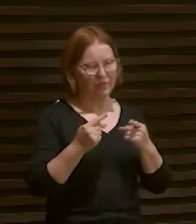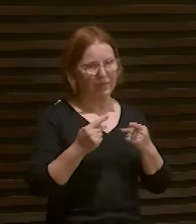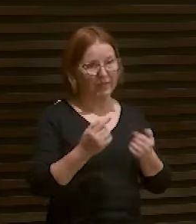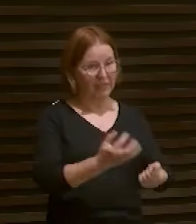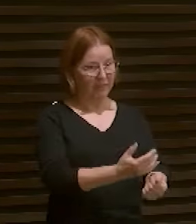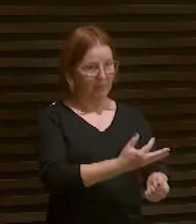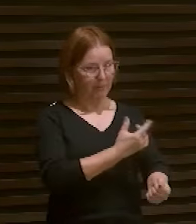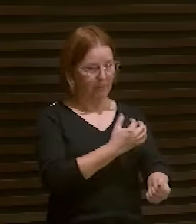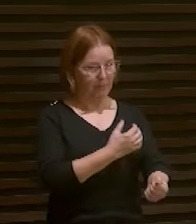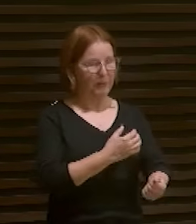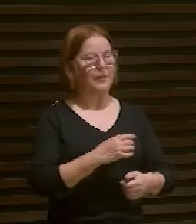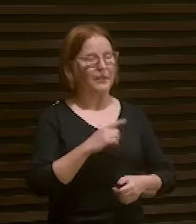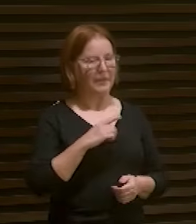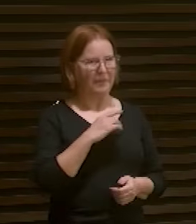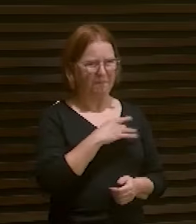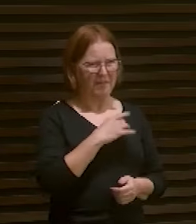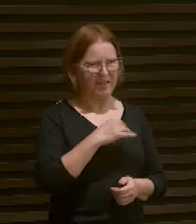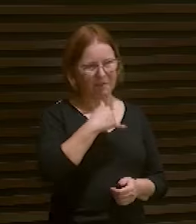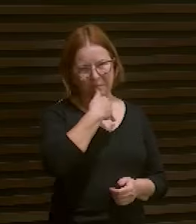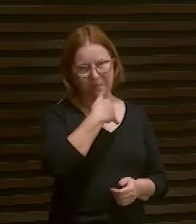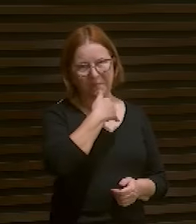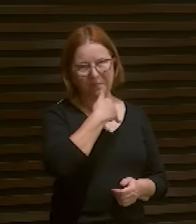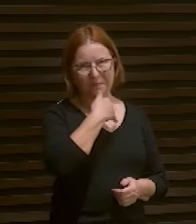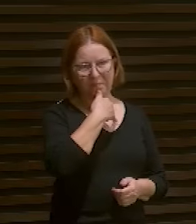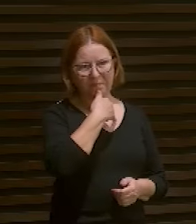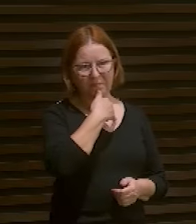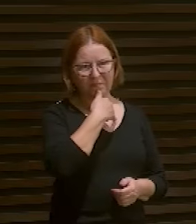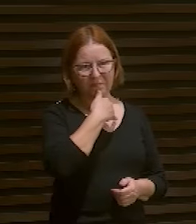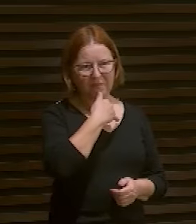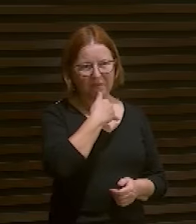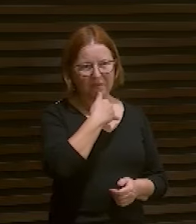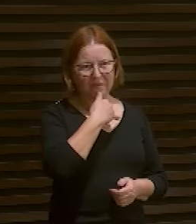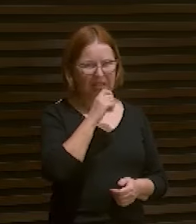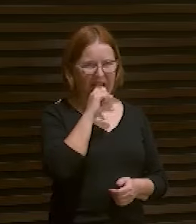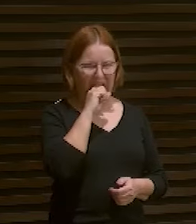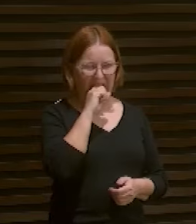medicina, medo, tristeza, inveja,